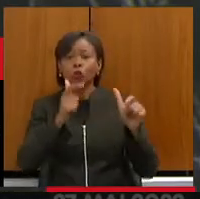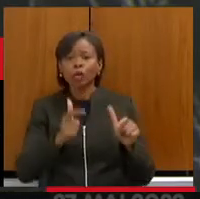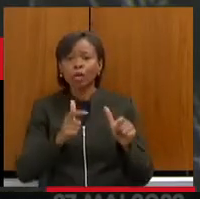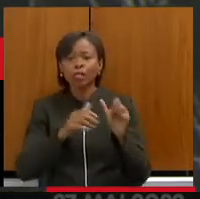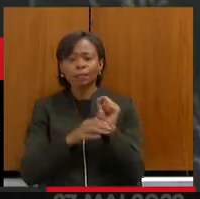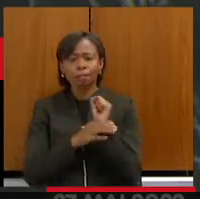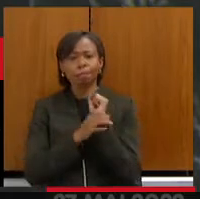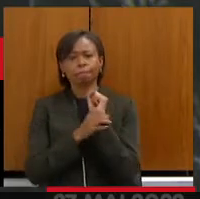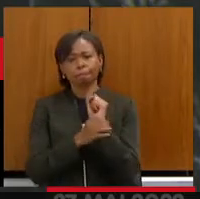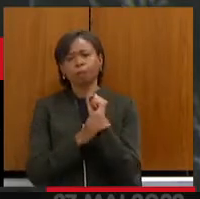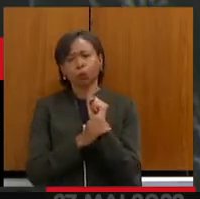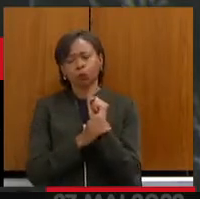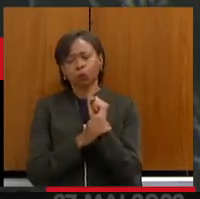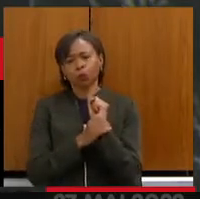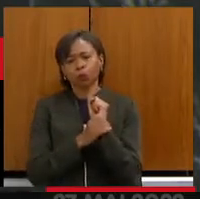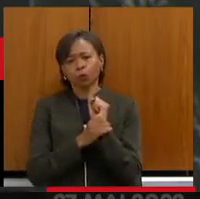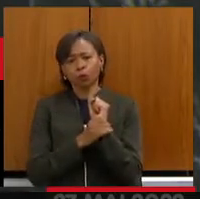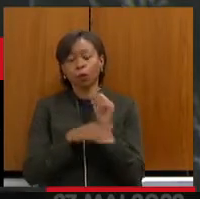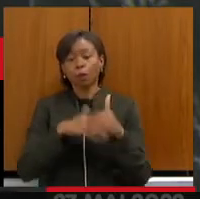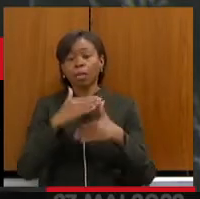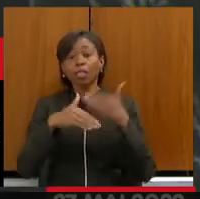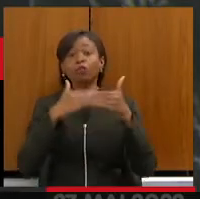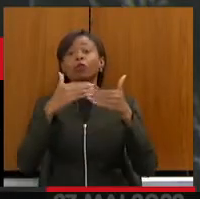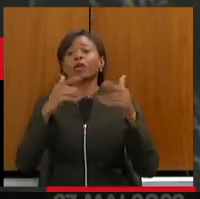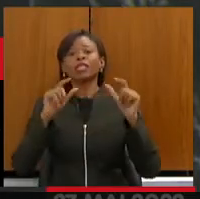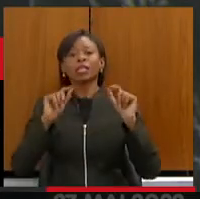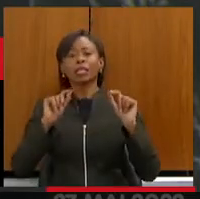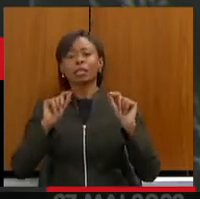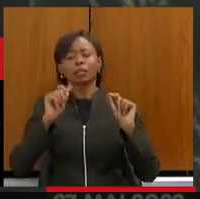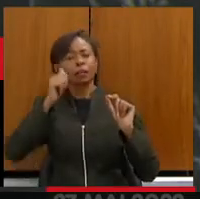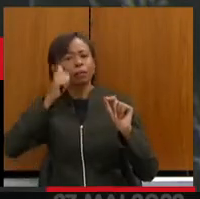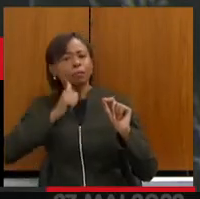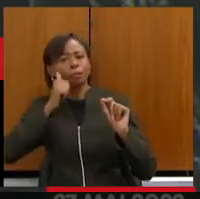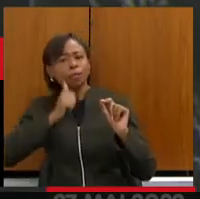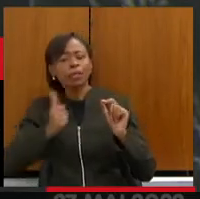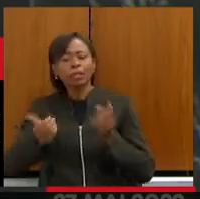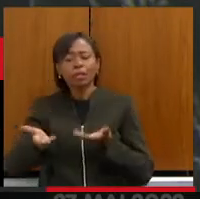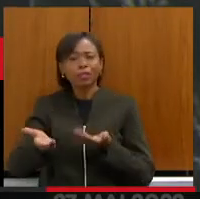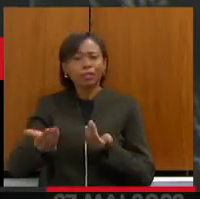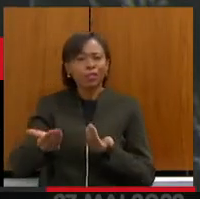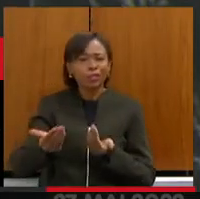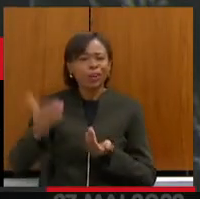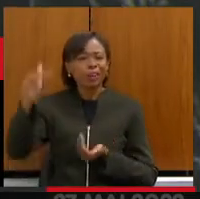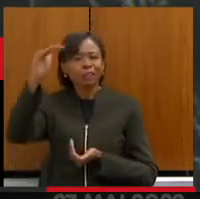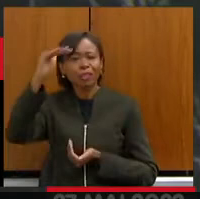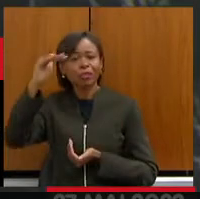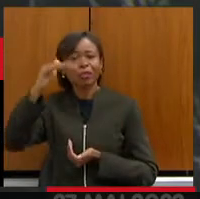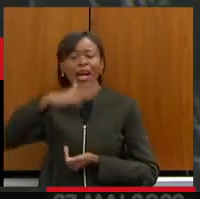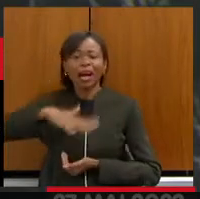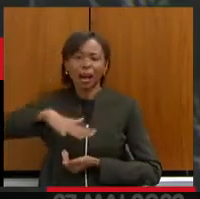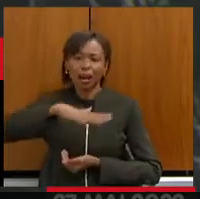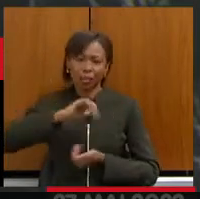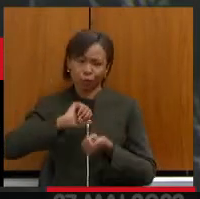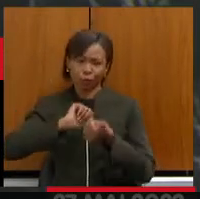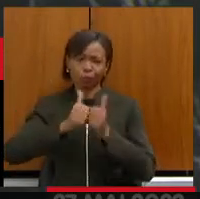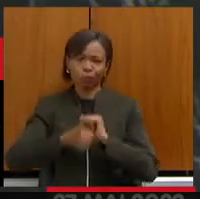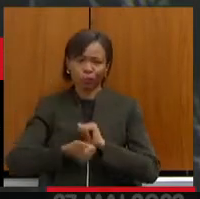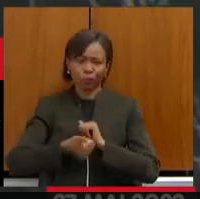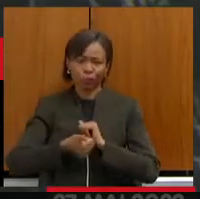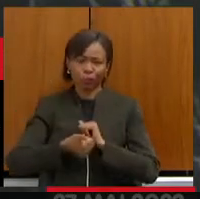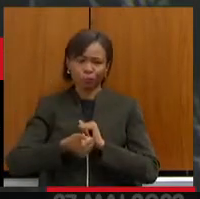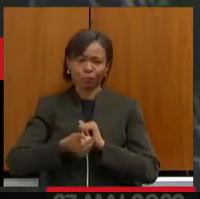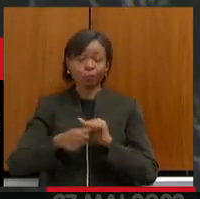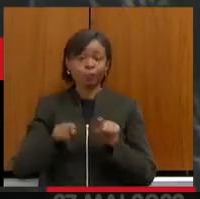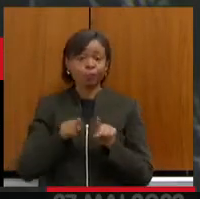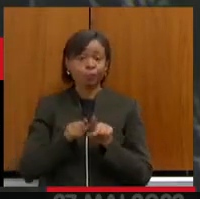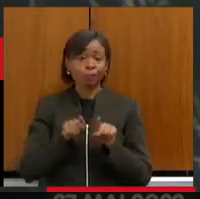equânime e propício para o desenvolvimento de meninas e mulheres no esporte as ações de educação